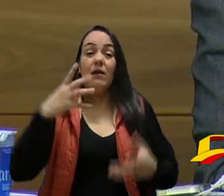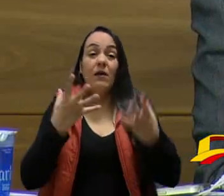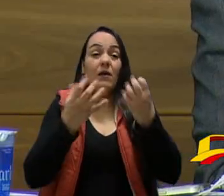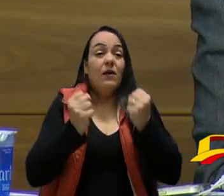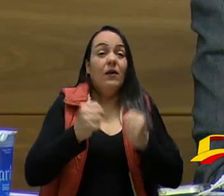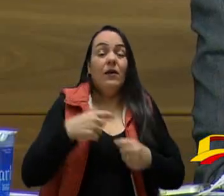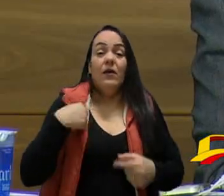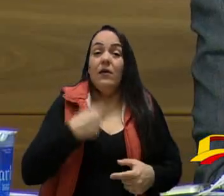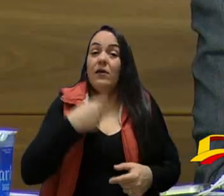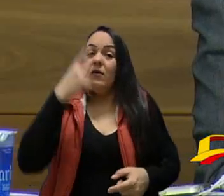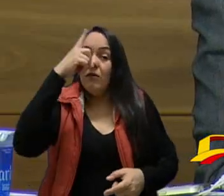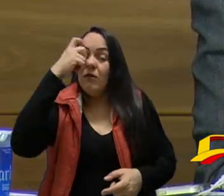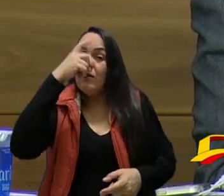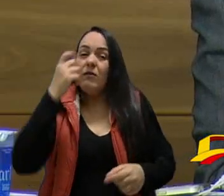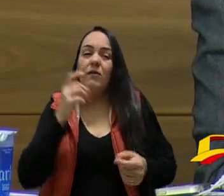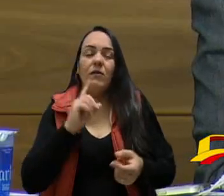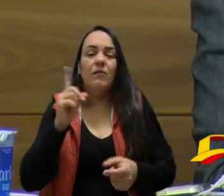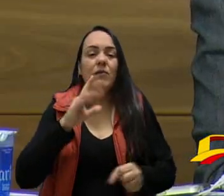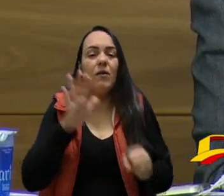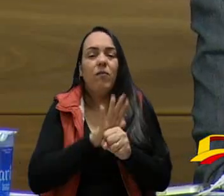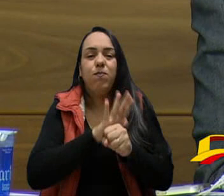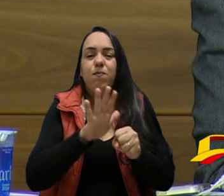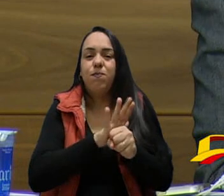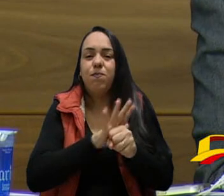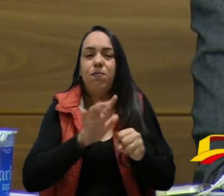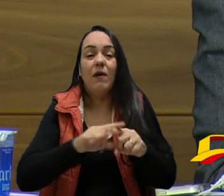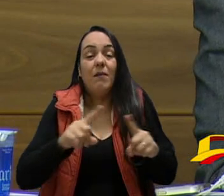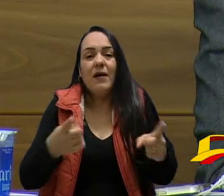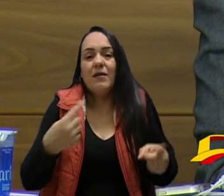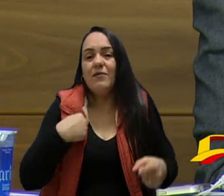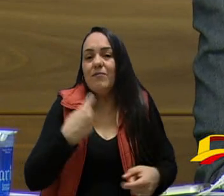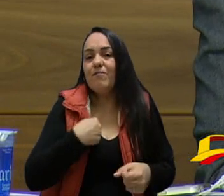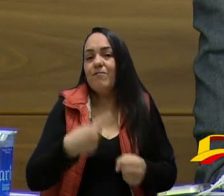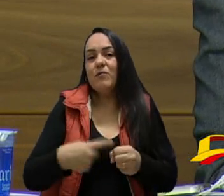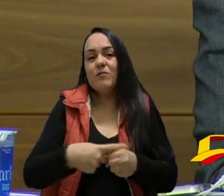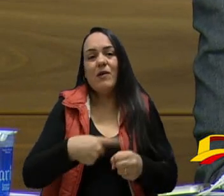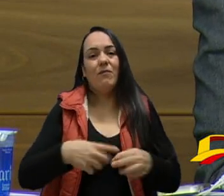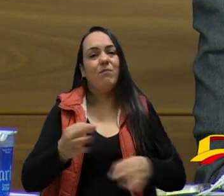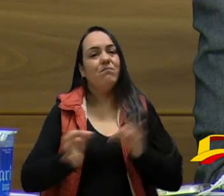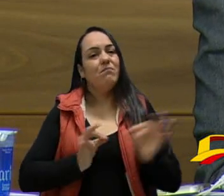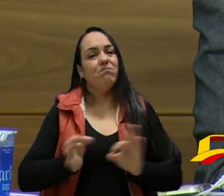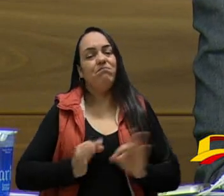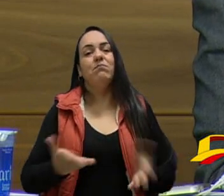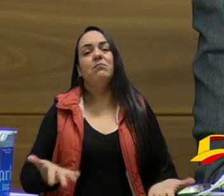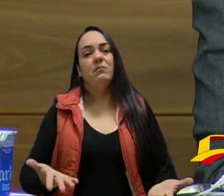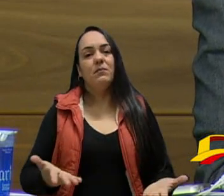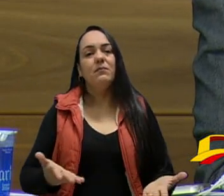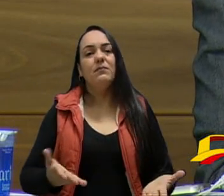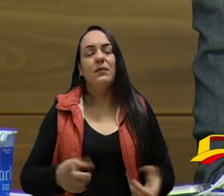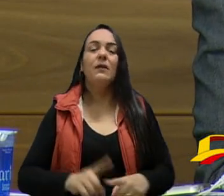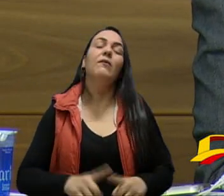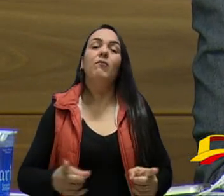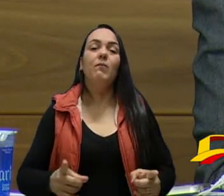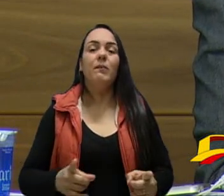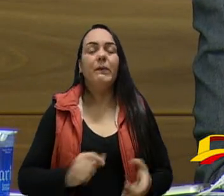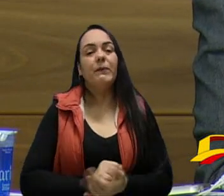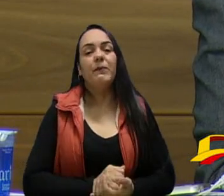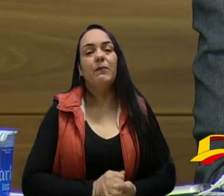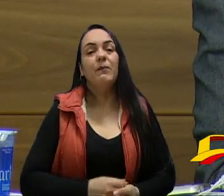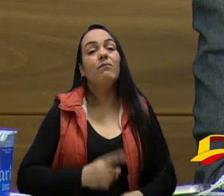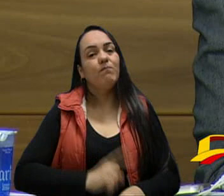queira que hospital de campanha a gente utiliza na totalidade mas é algo imprevisível que o município tem que estar preparado para tanto então